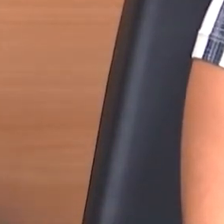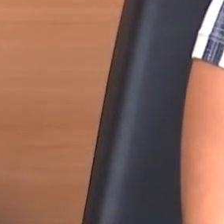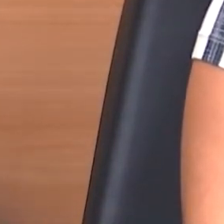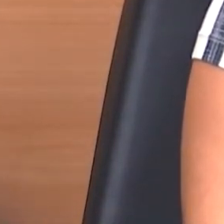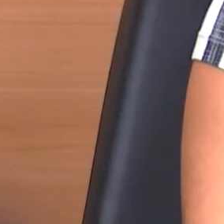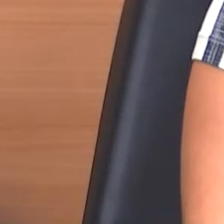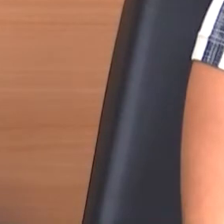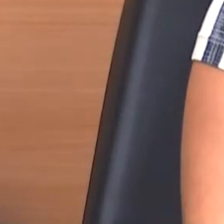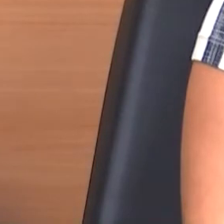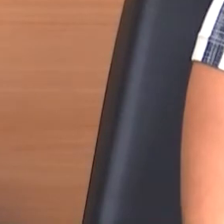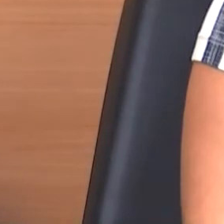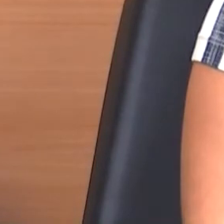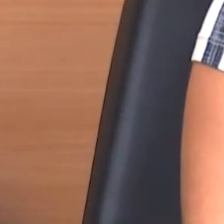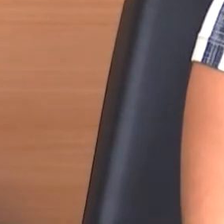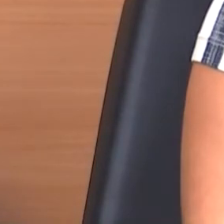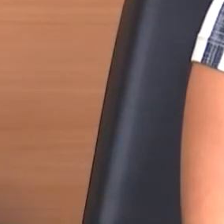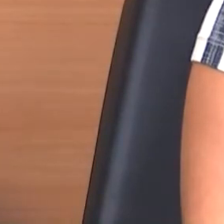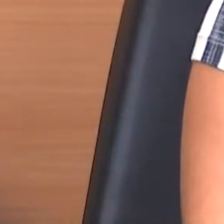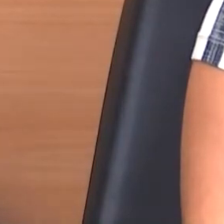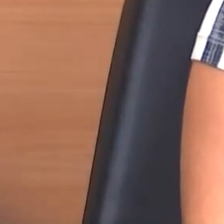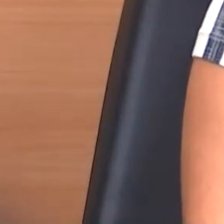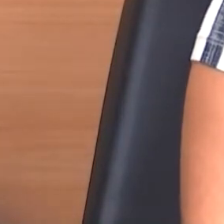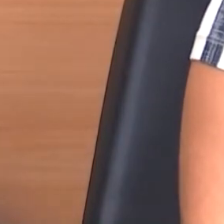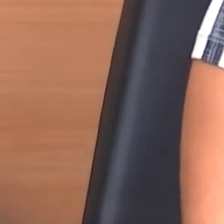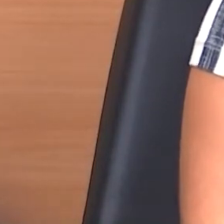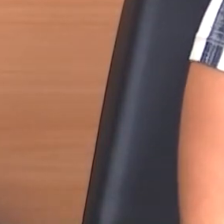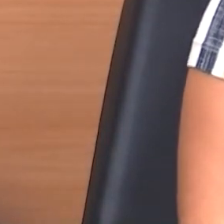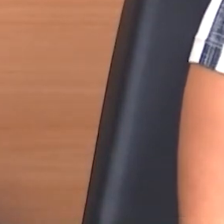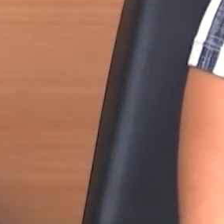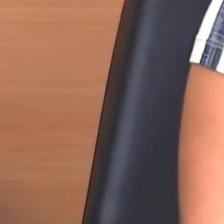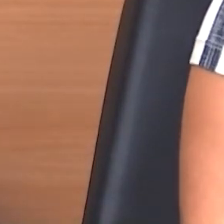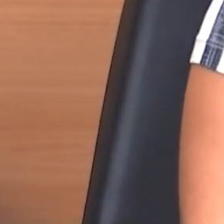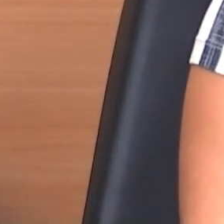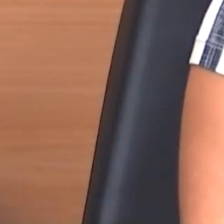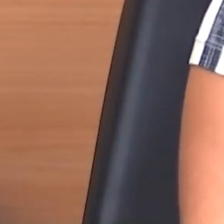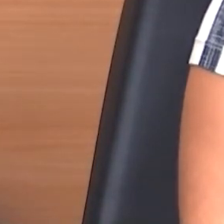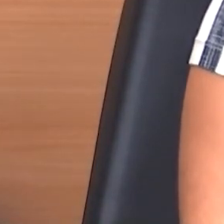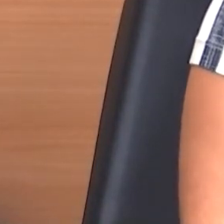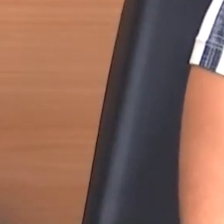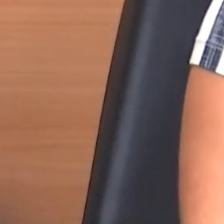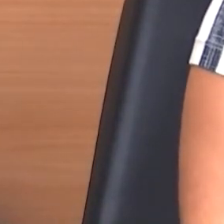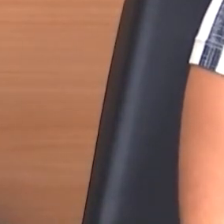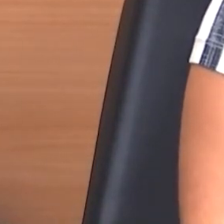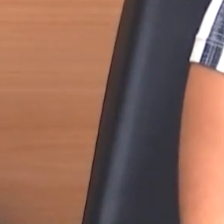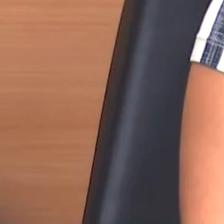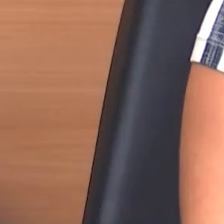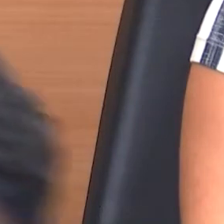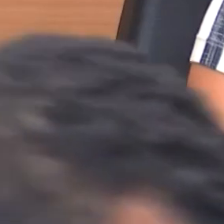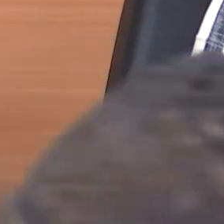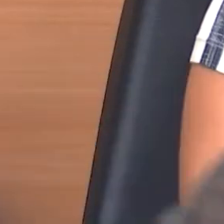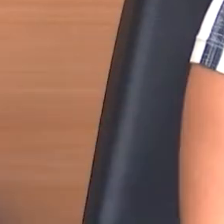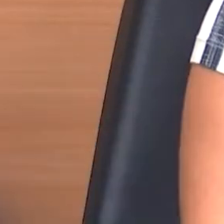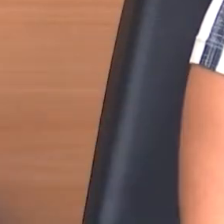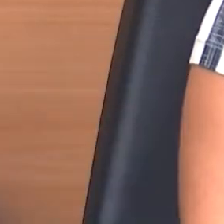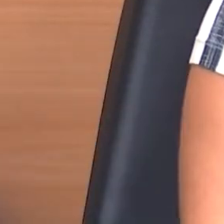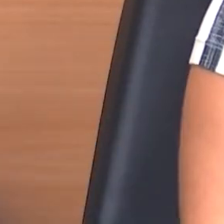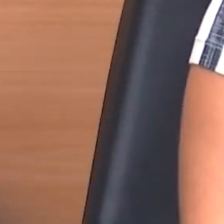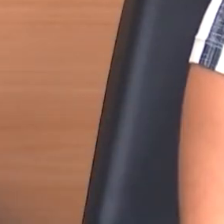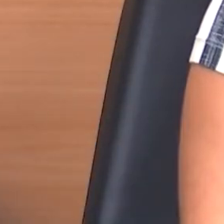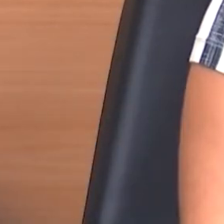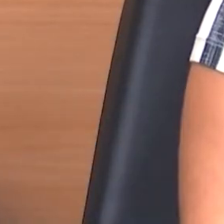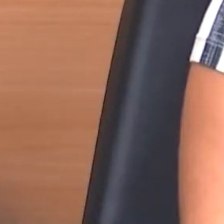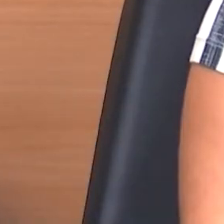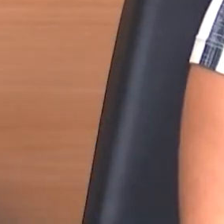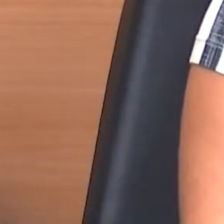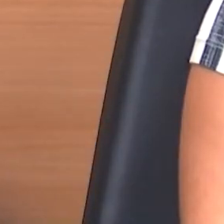cisgêneros e estruturalmente brancos, né? Então, eu gostaria de começar